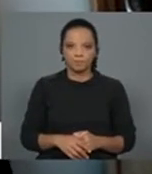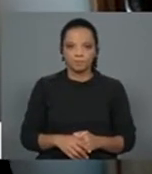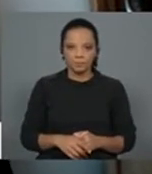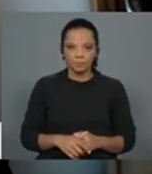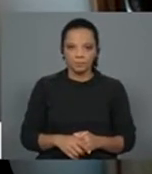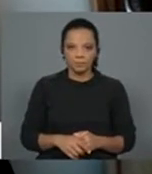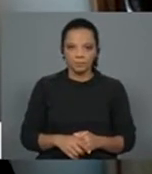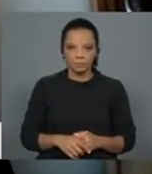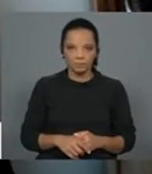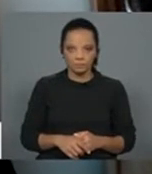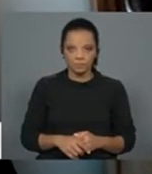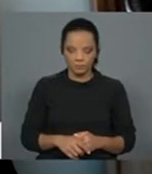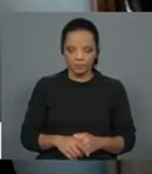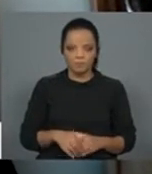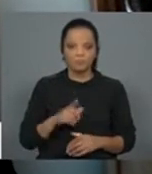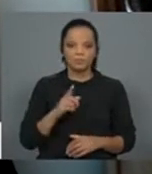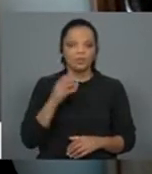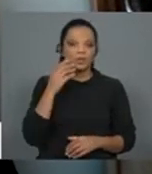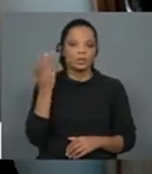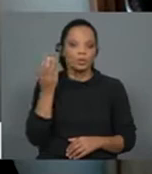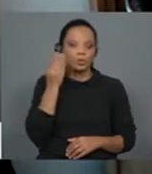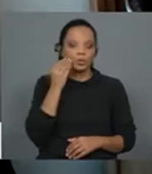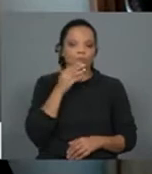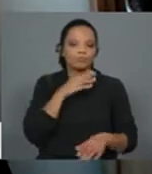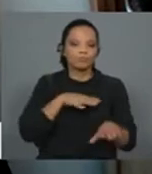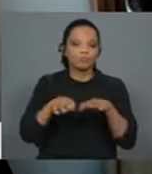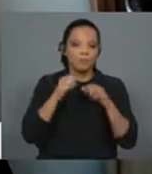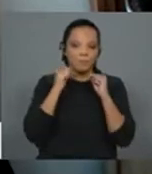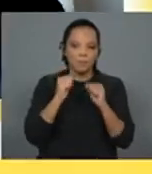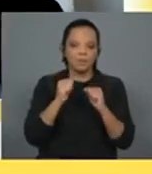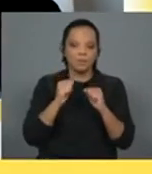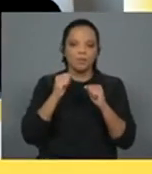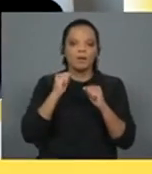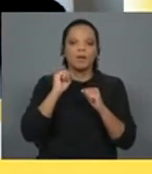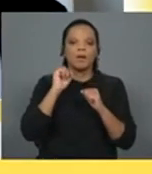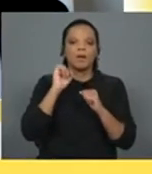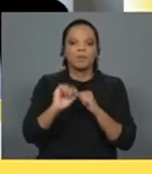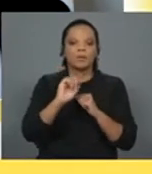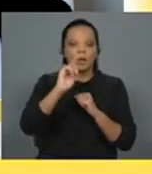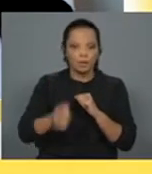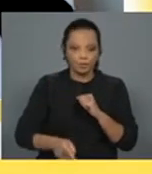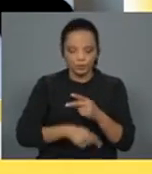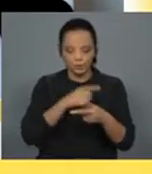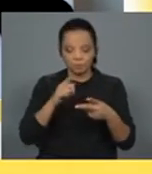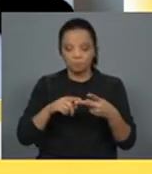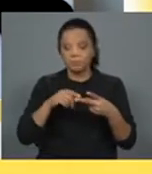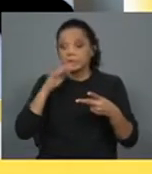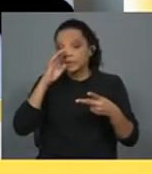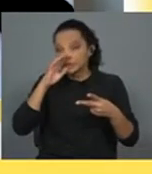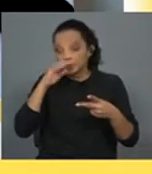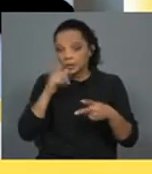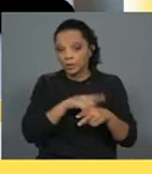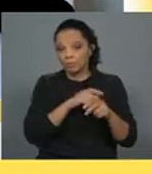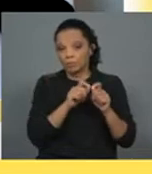portanto, qual a magnitude do sismo máximo que pode ocorrer, eventualmente se o período